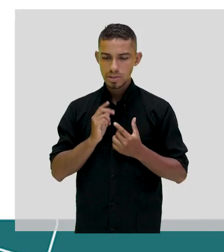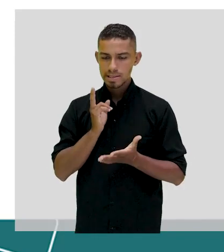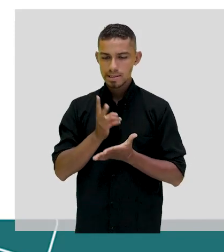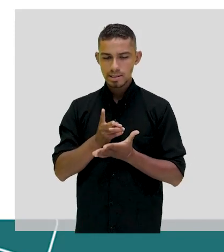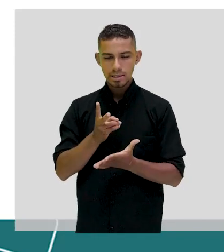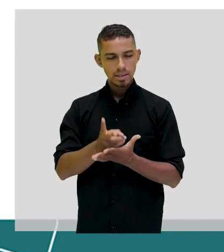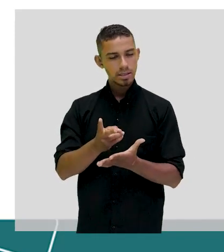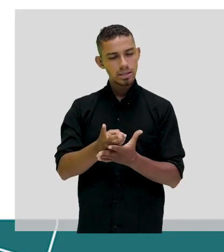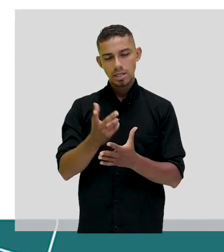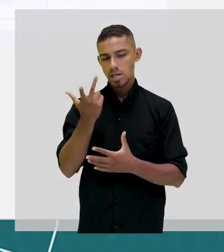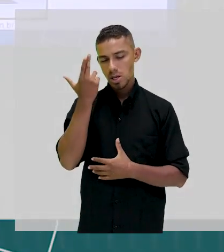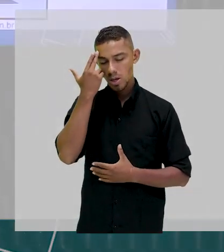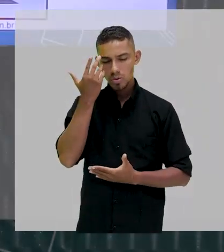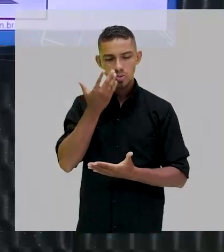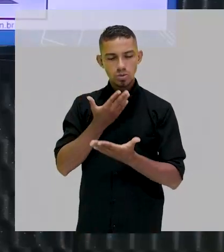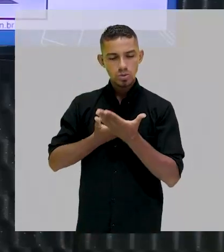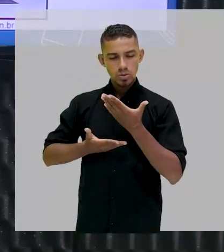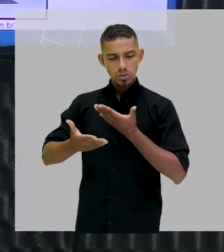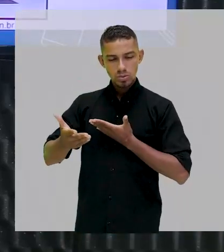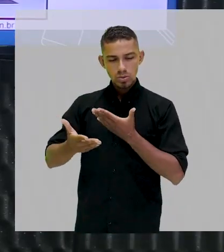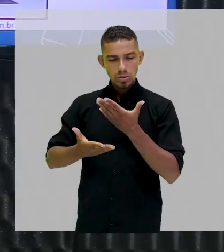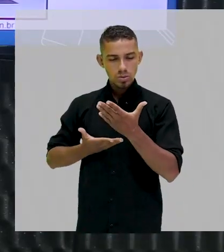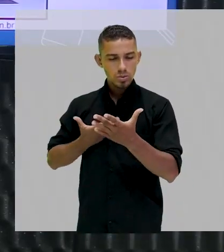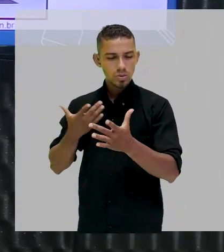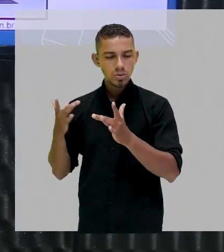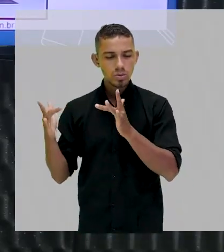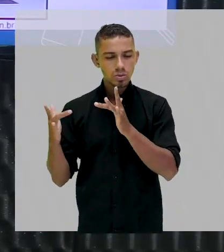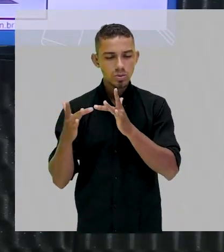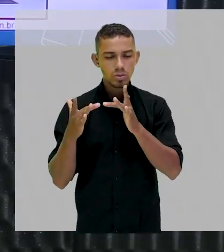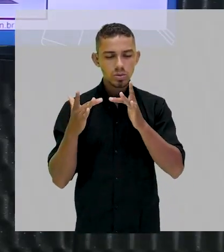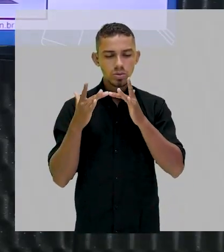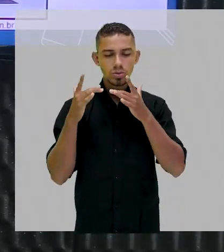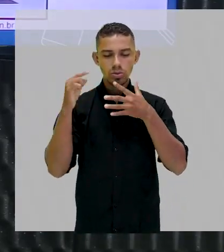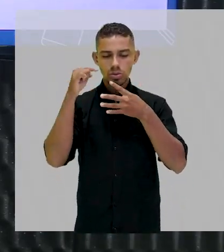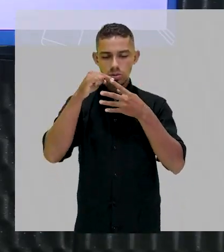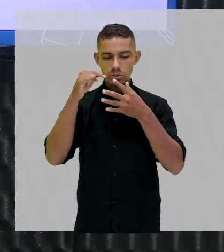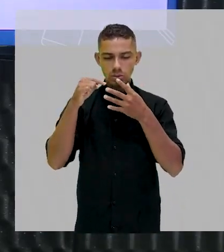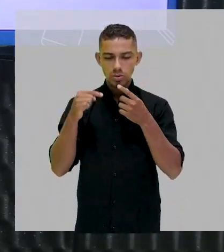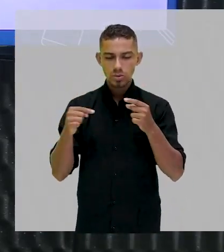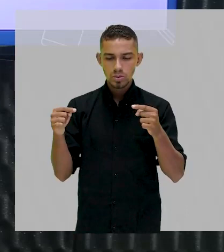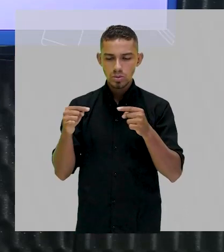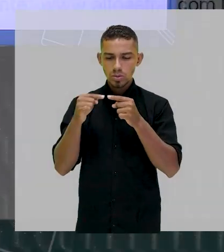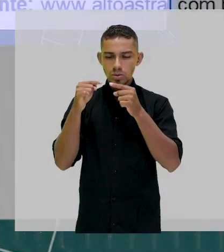de forma harmoniosa e controlada.